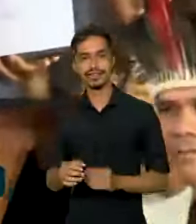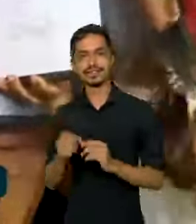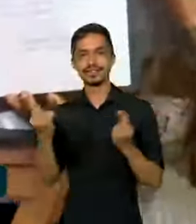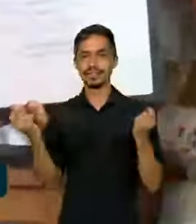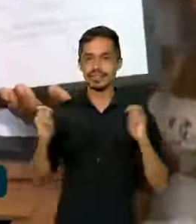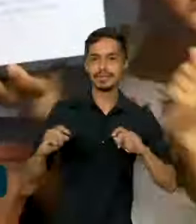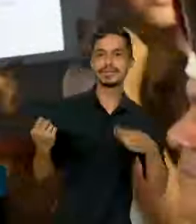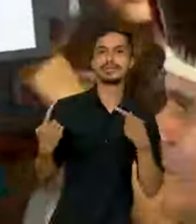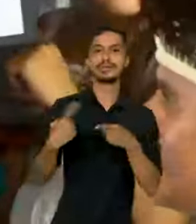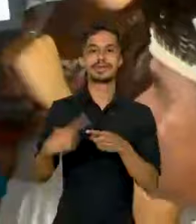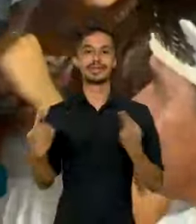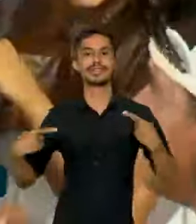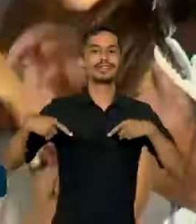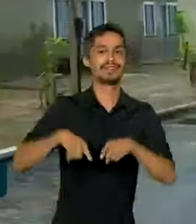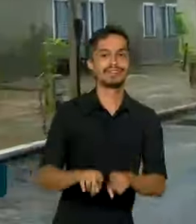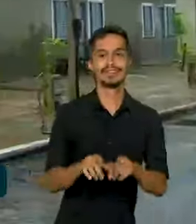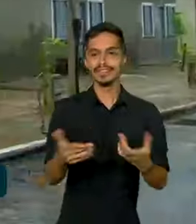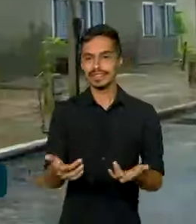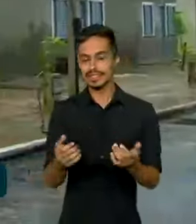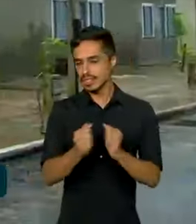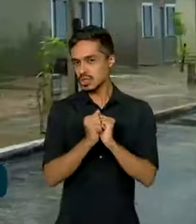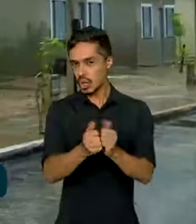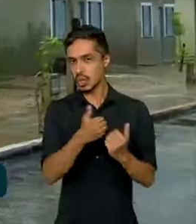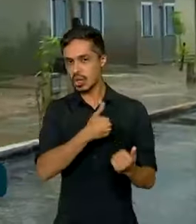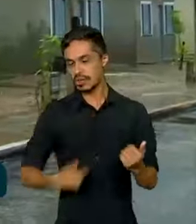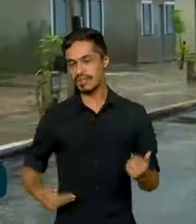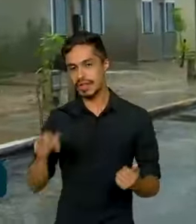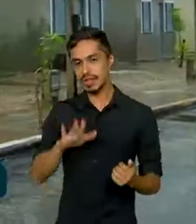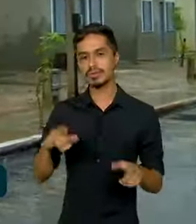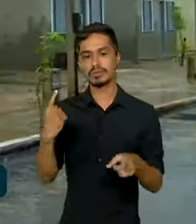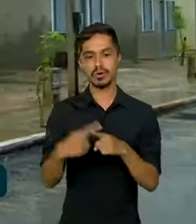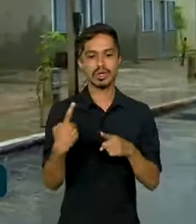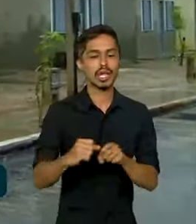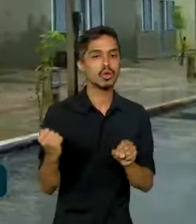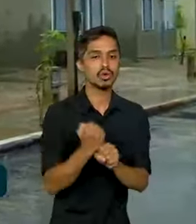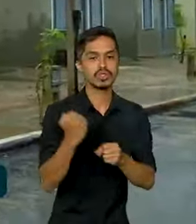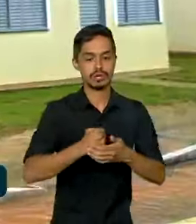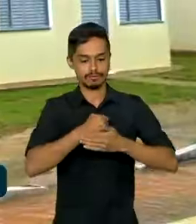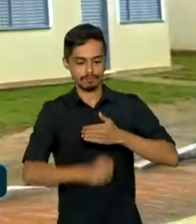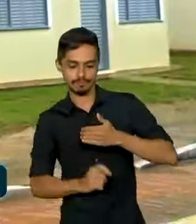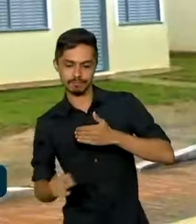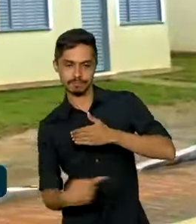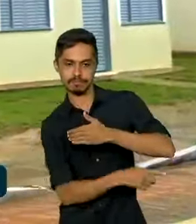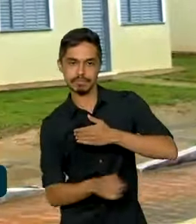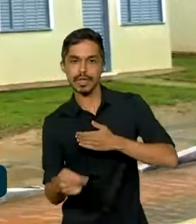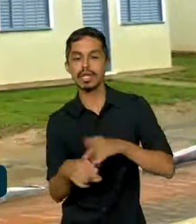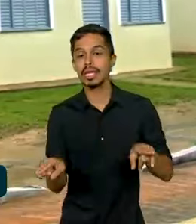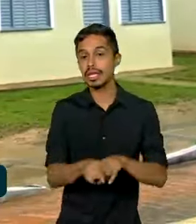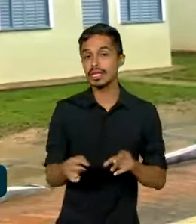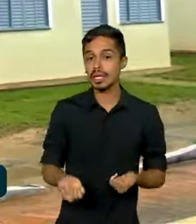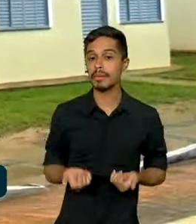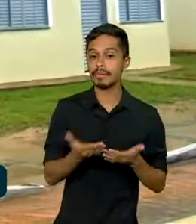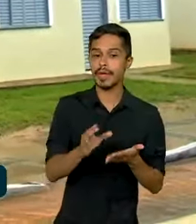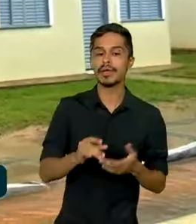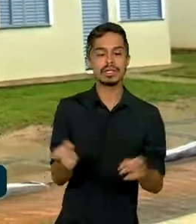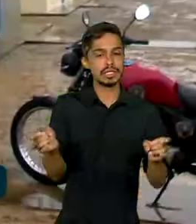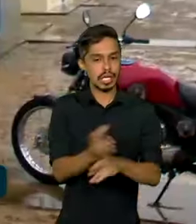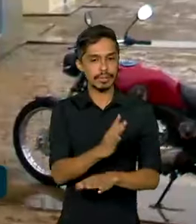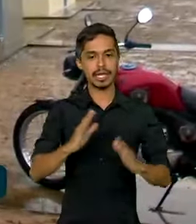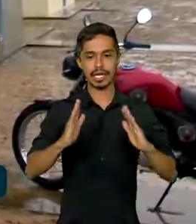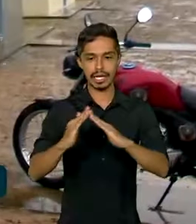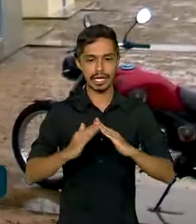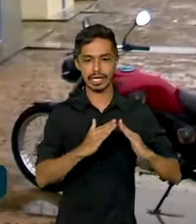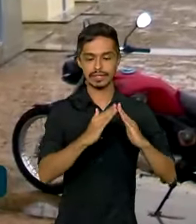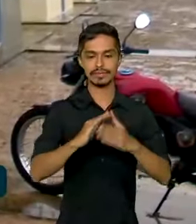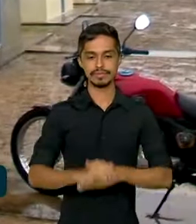parceria do Estado com o governo federal para a construção do saneamento básico do bairro e para o financiamento e acabamento das